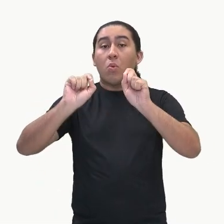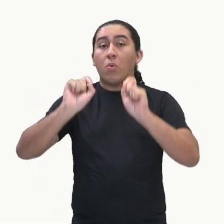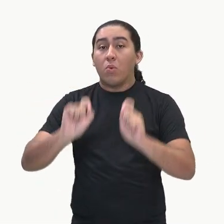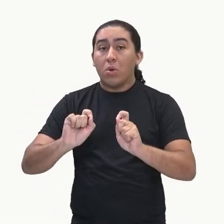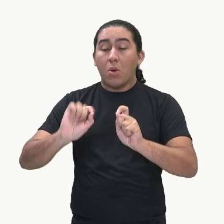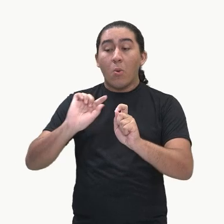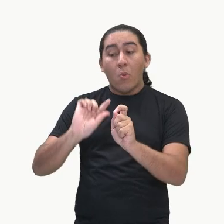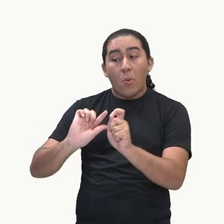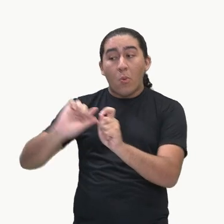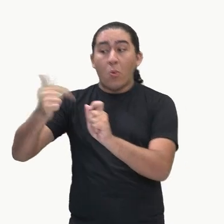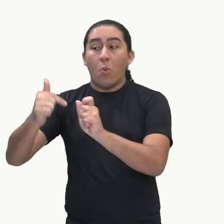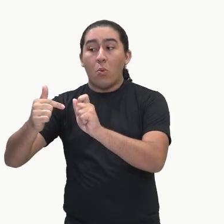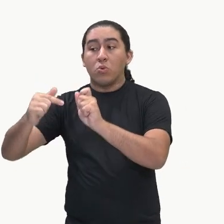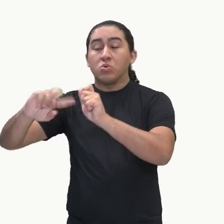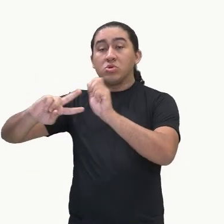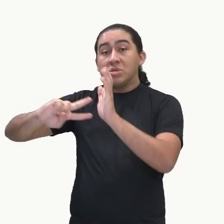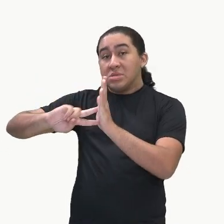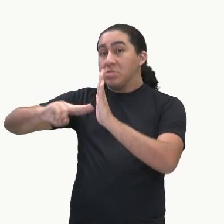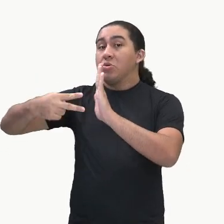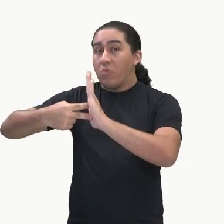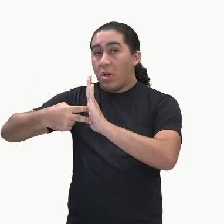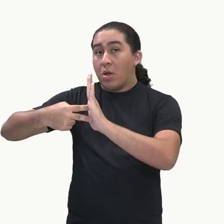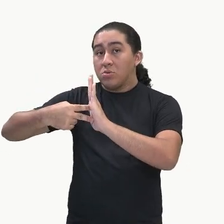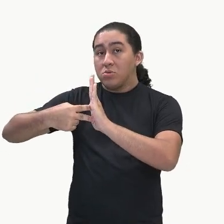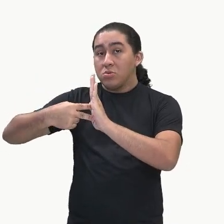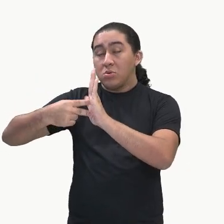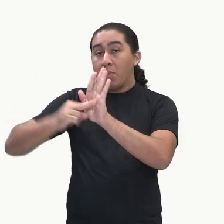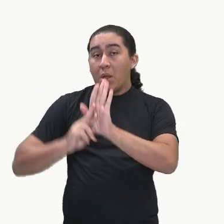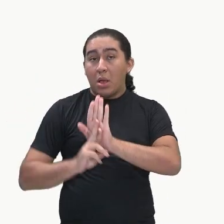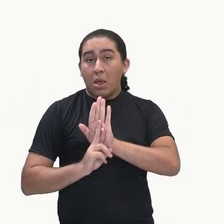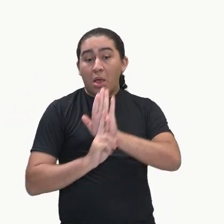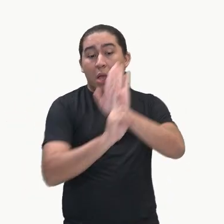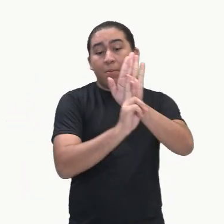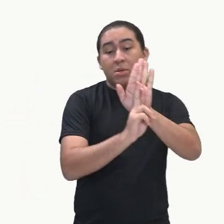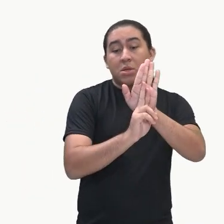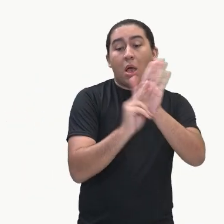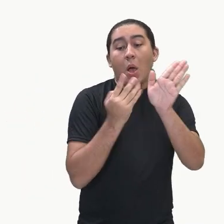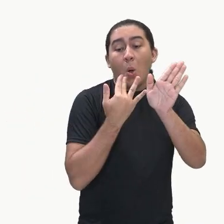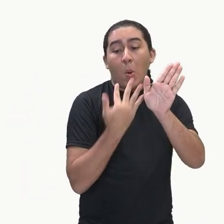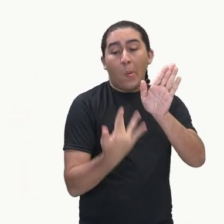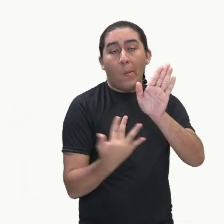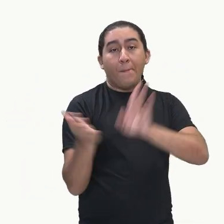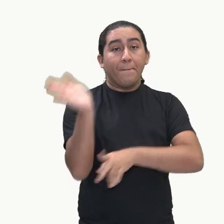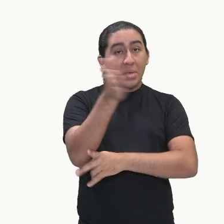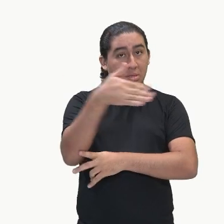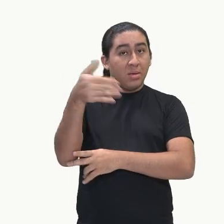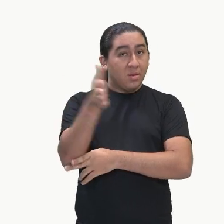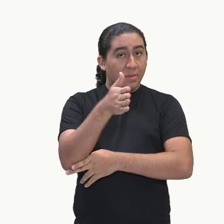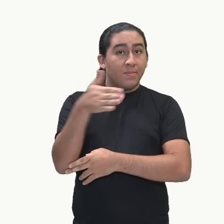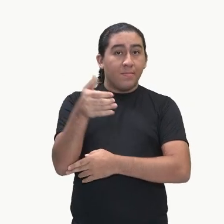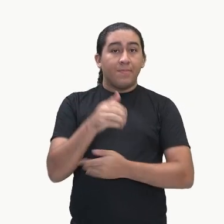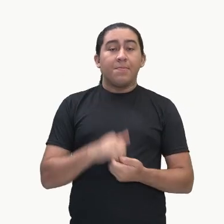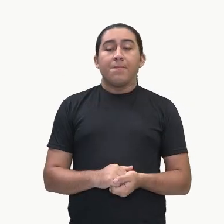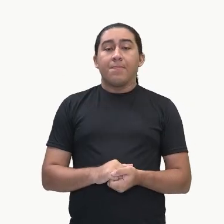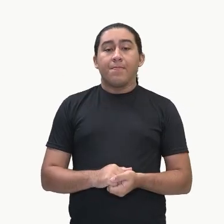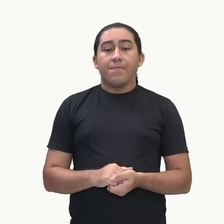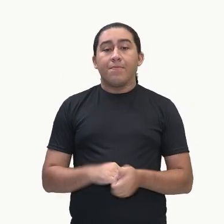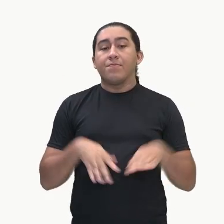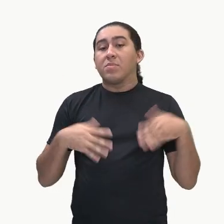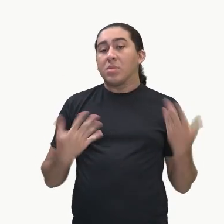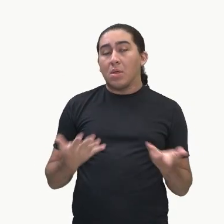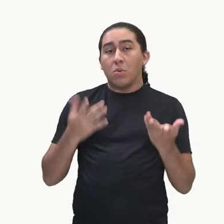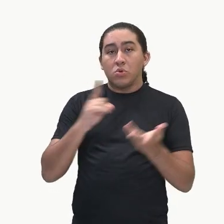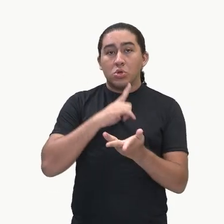outro significado para representar as cores da bandeira. Então,